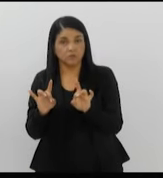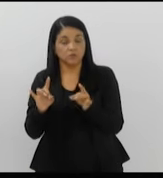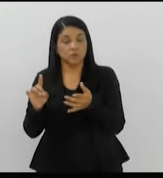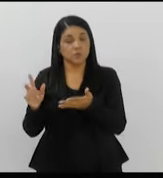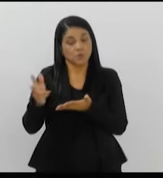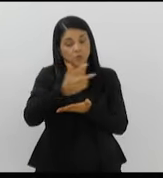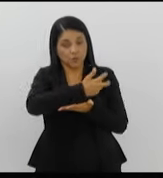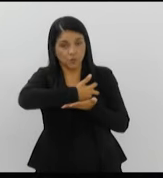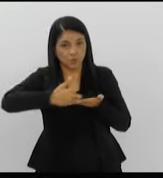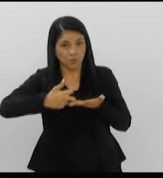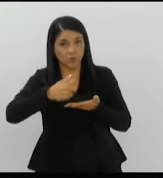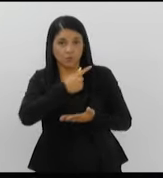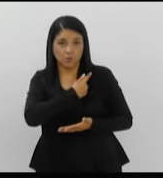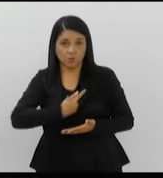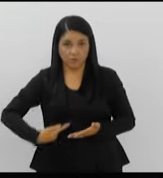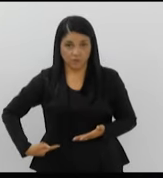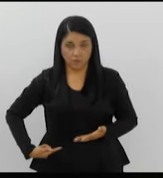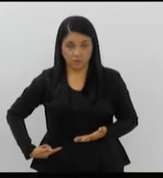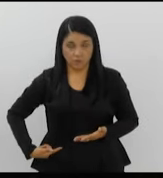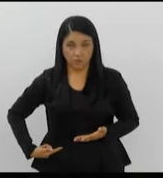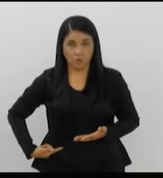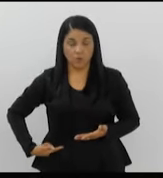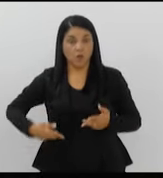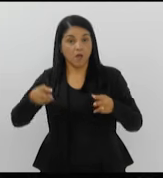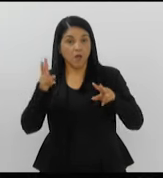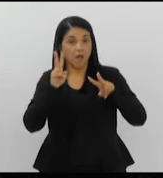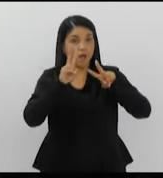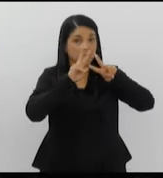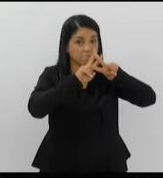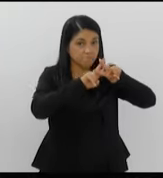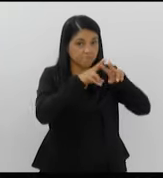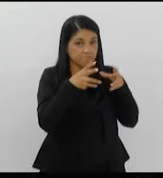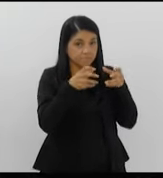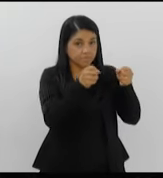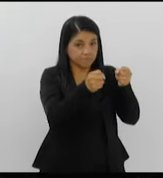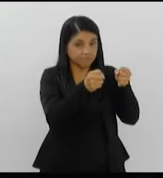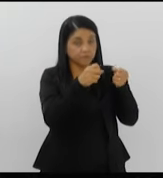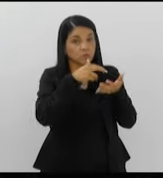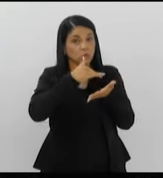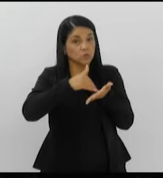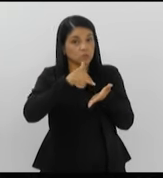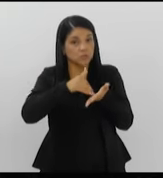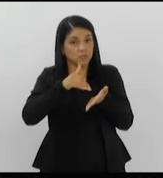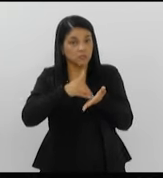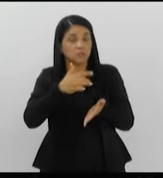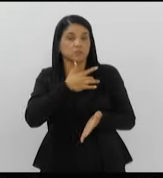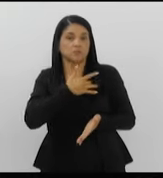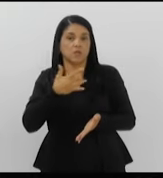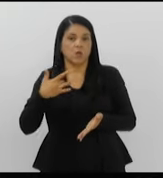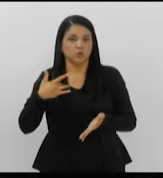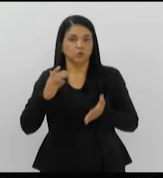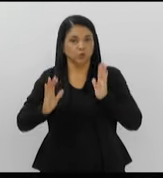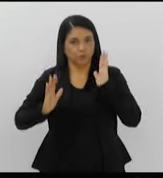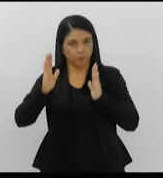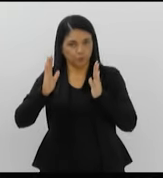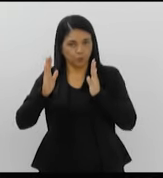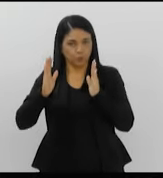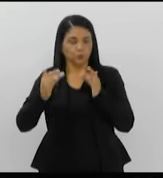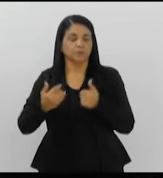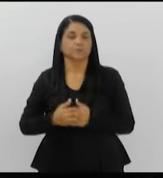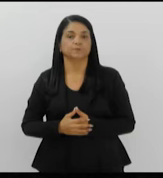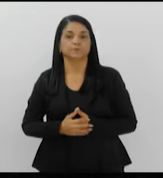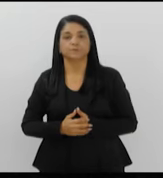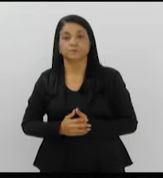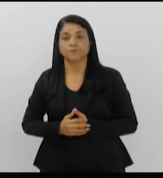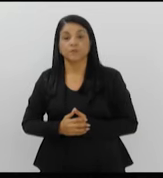do governador, levou à prisão, inclusive, o secretário de saúde da época. E uma